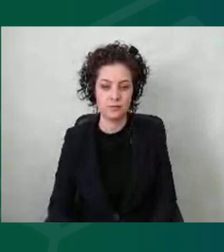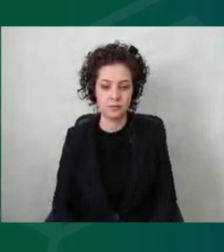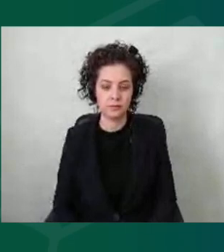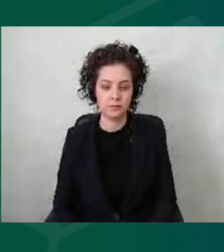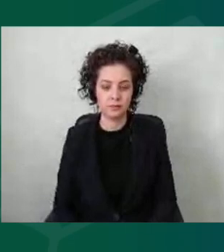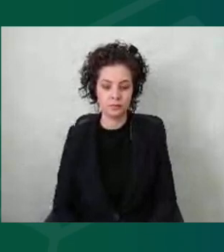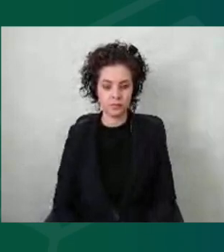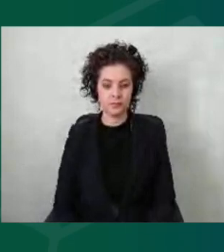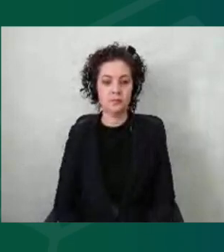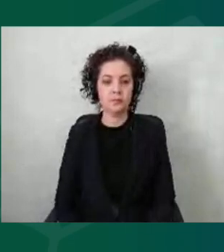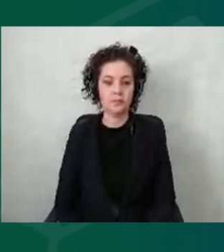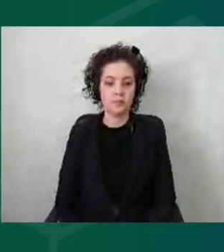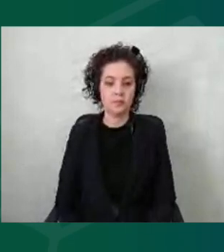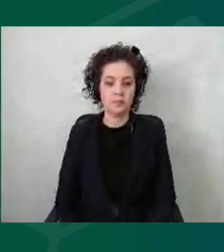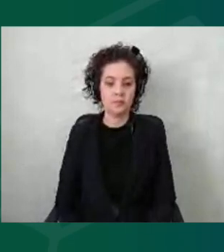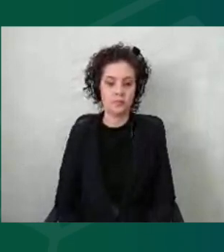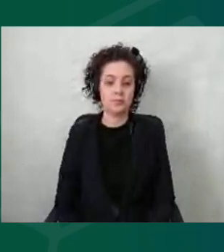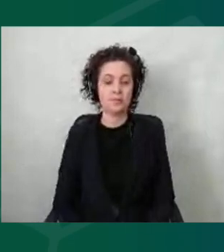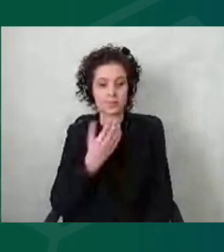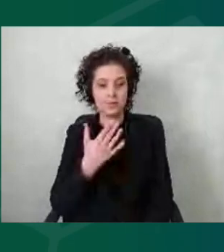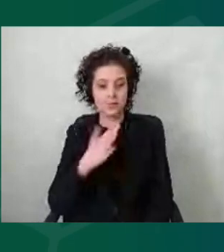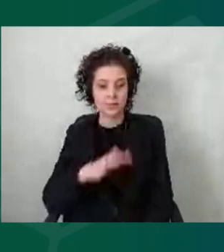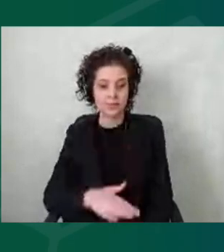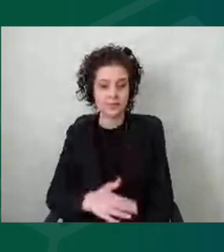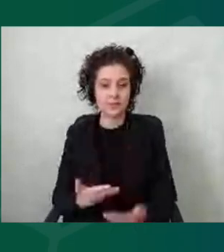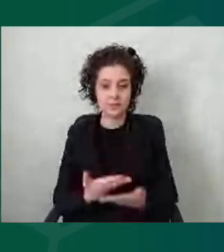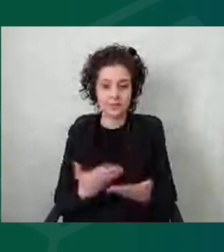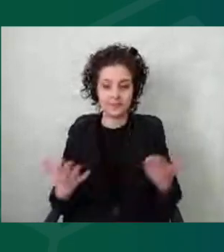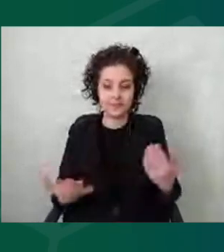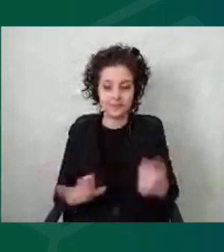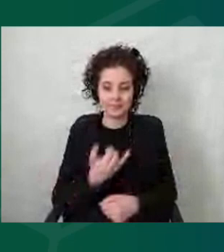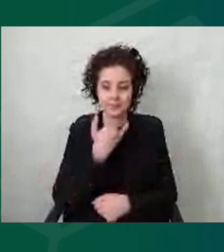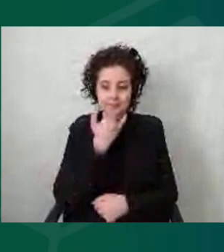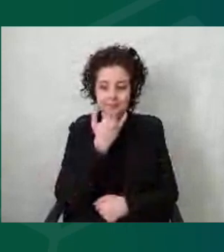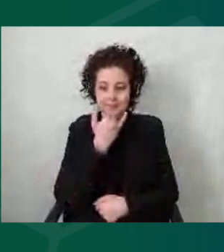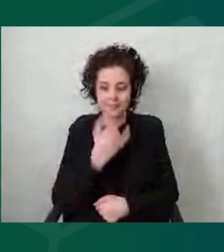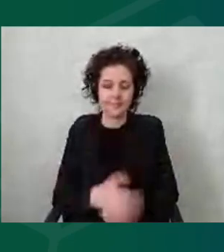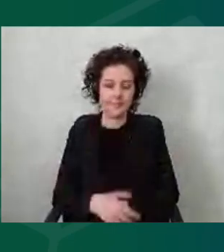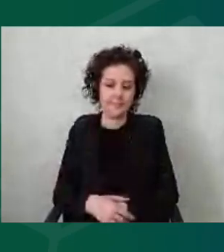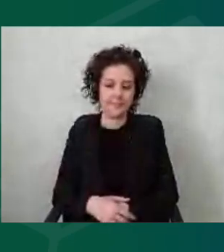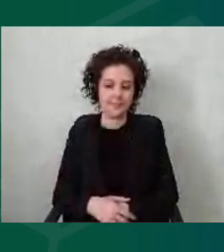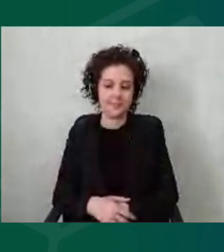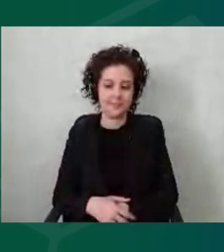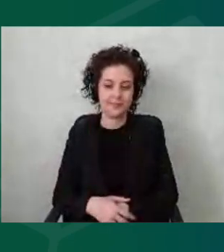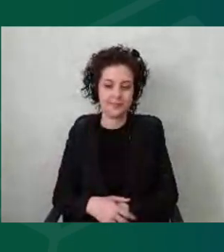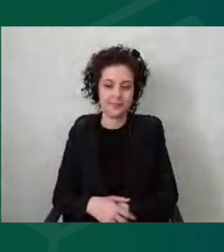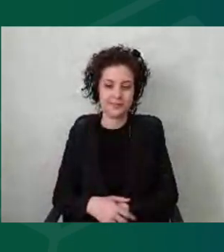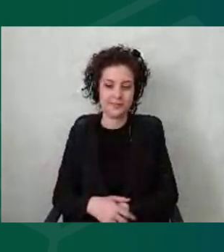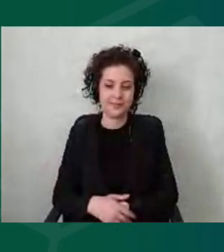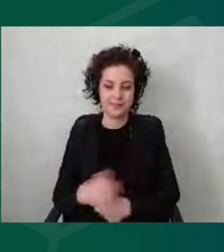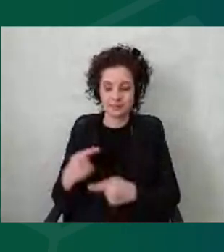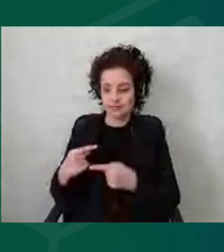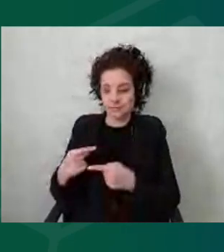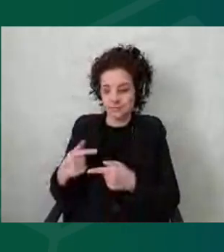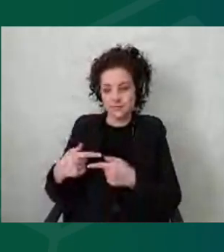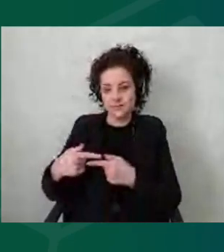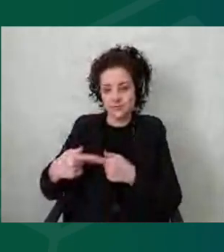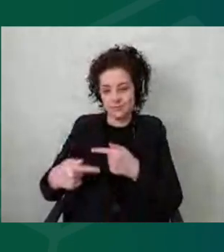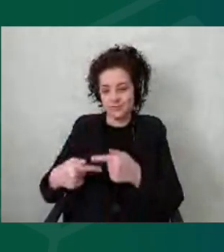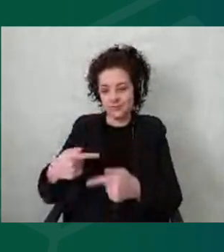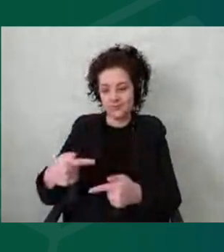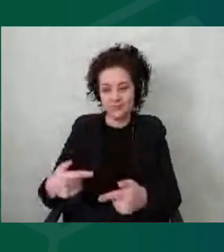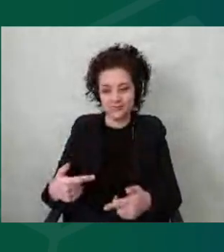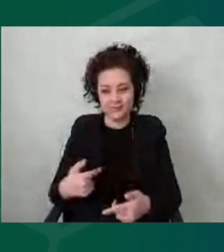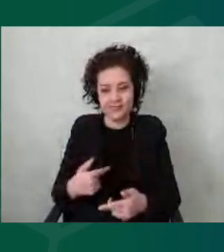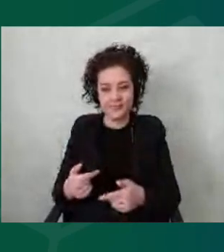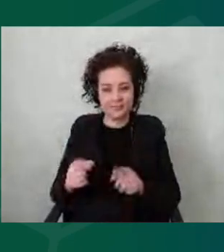Bom, boa tarde a todos, então. Desculpe esse primeiro choque de gerações aí entre a informática e